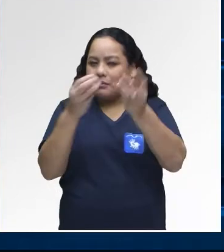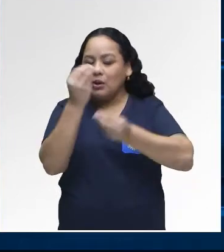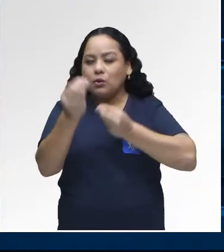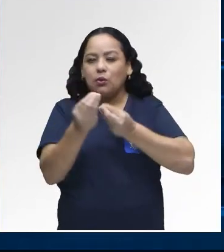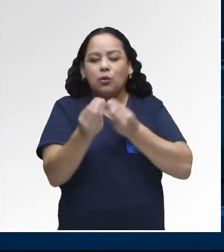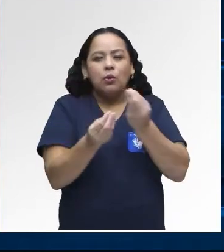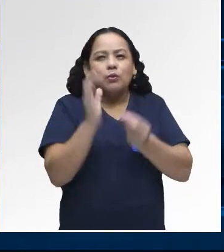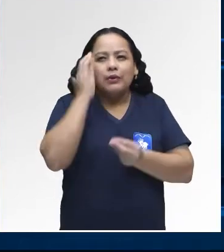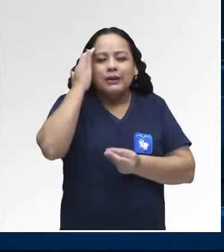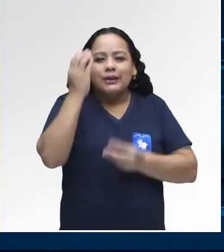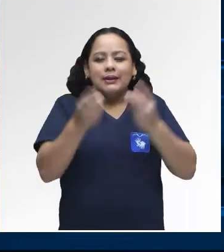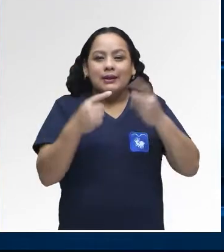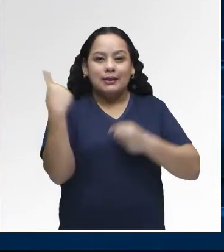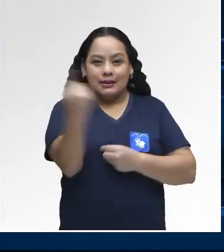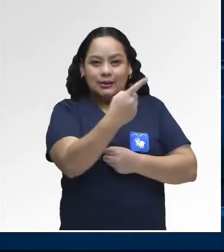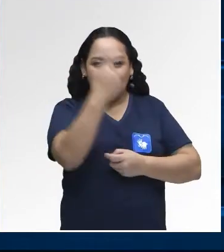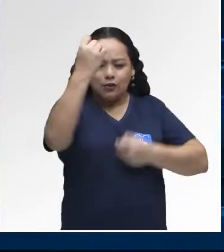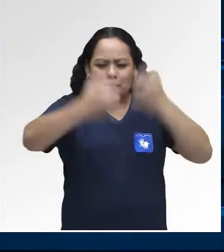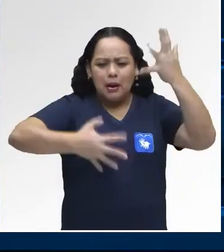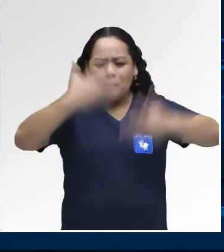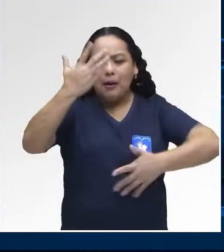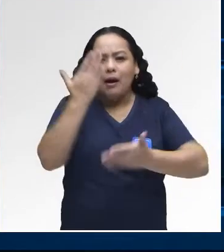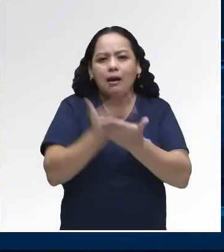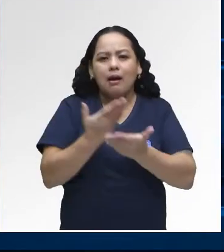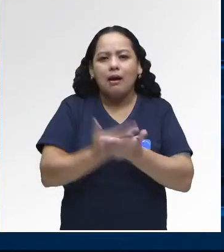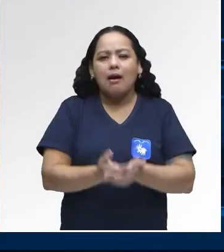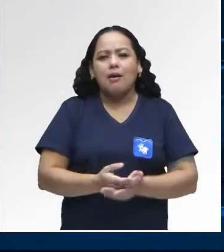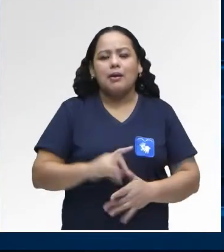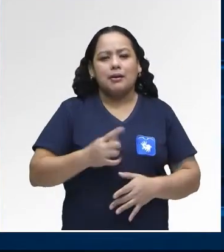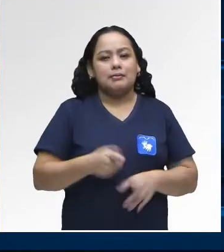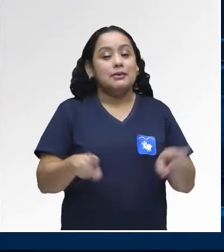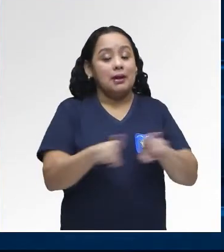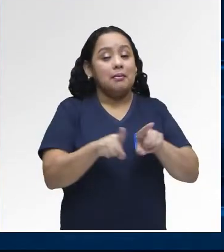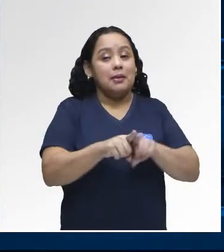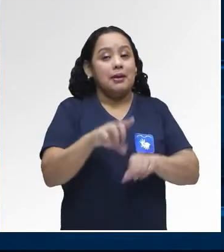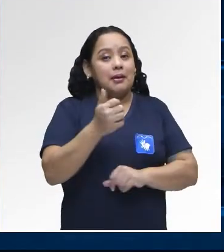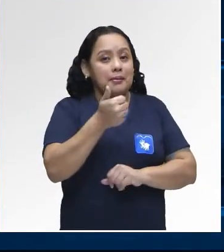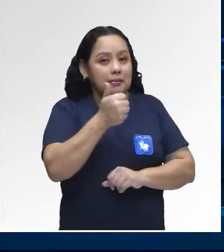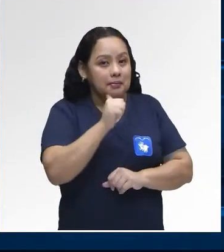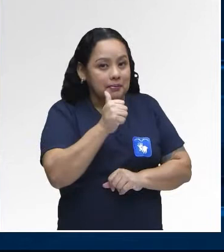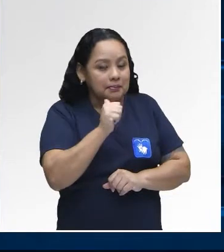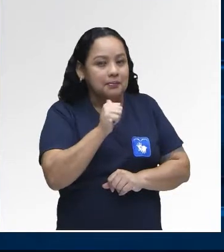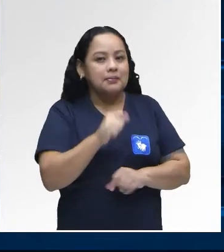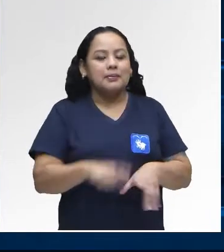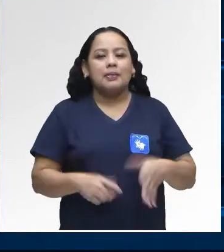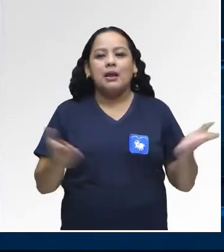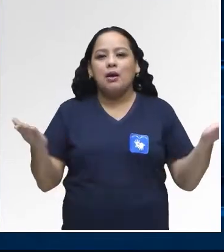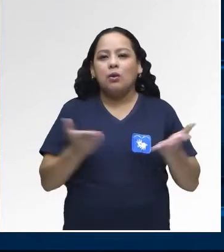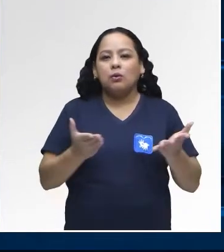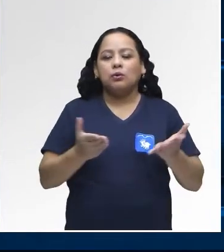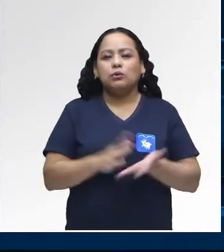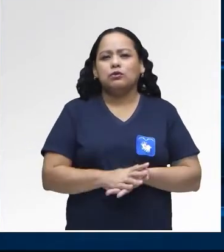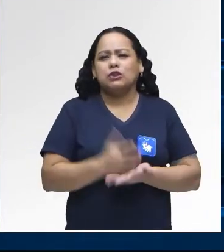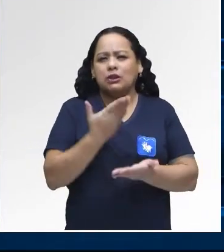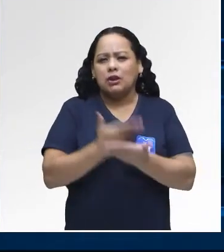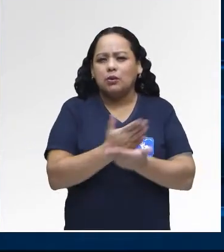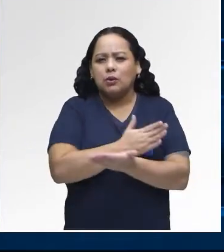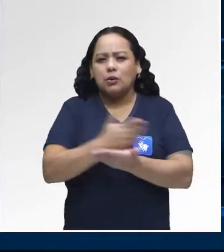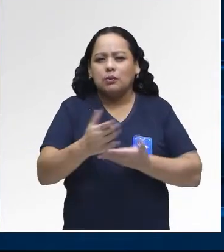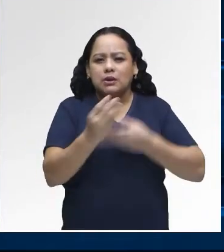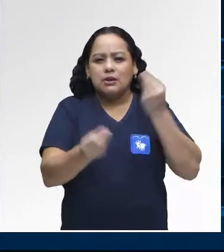pouquinho, nós vamos falar nessa aula sobre bebidas também. A nossa aula de hoje ela vai começar